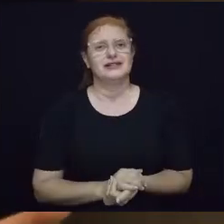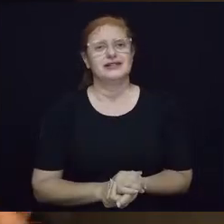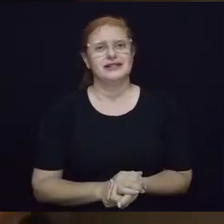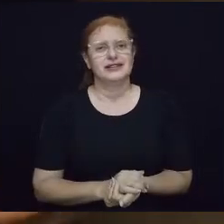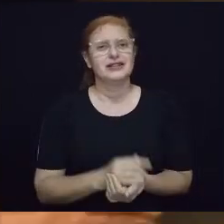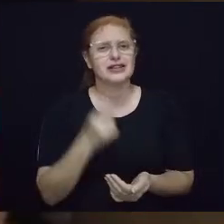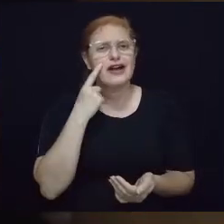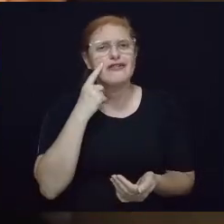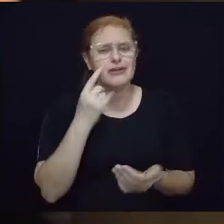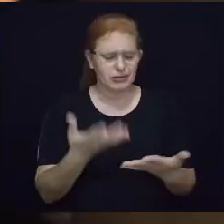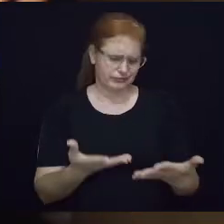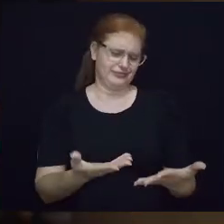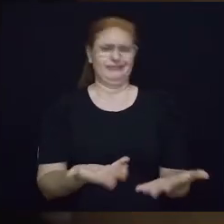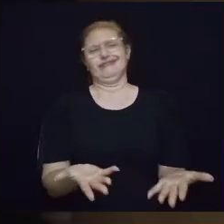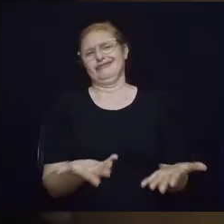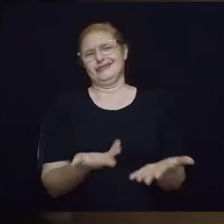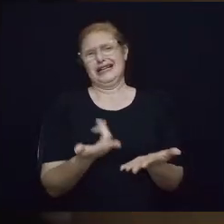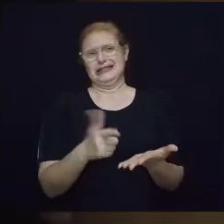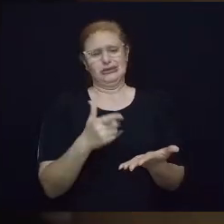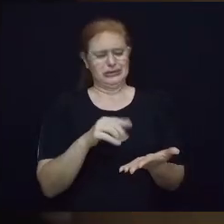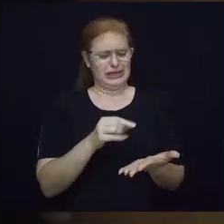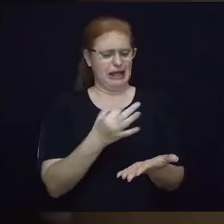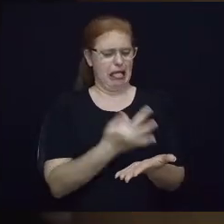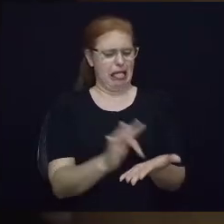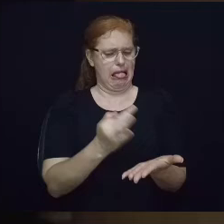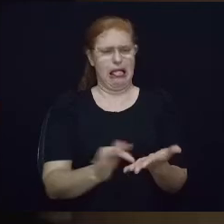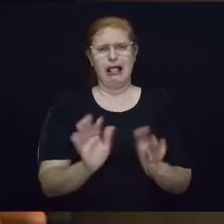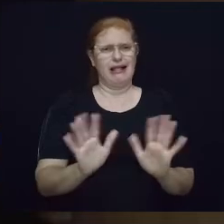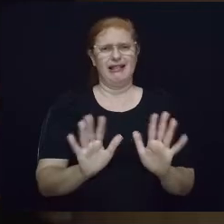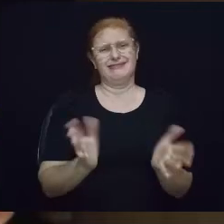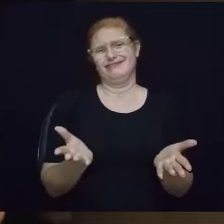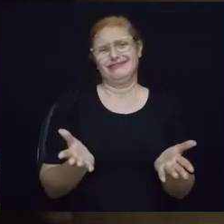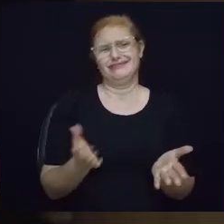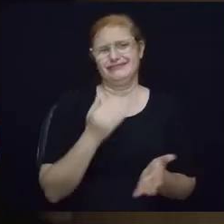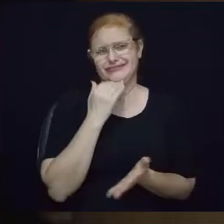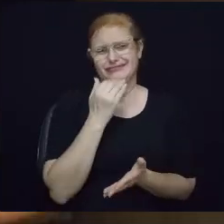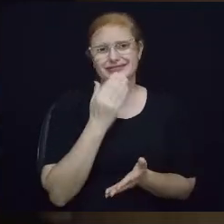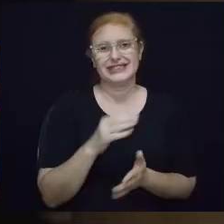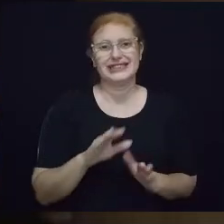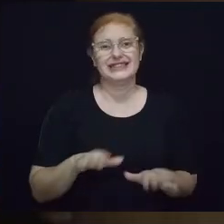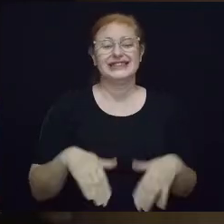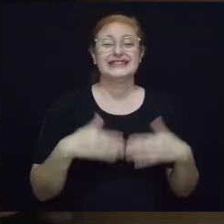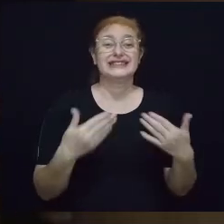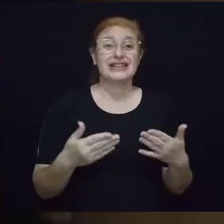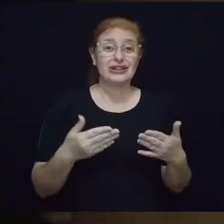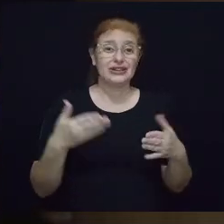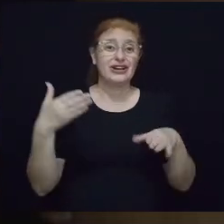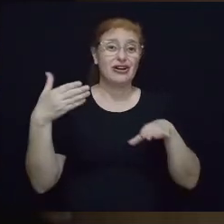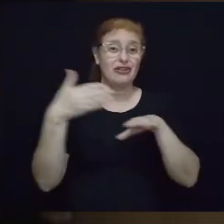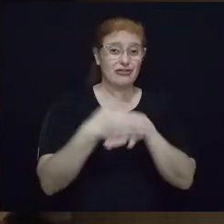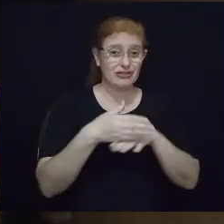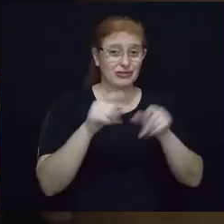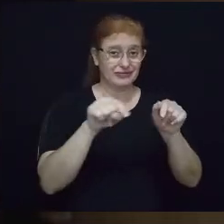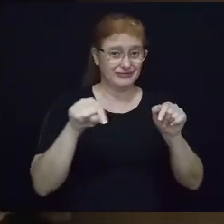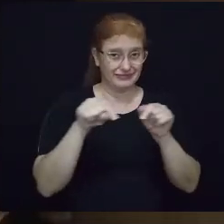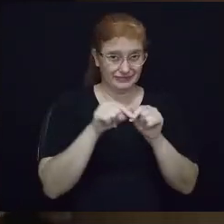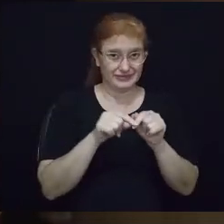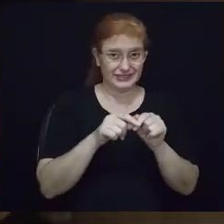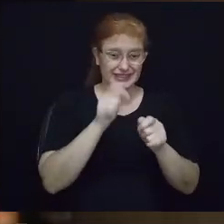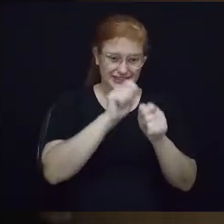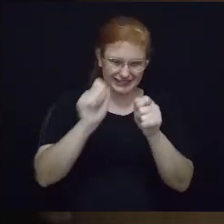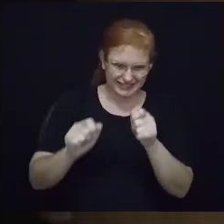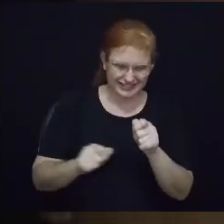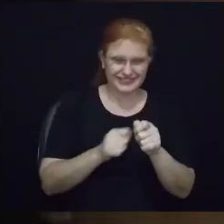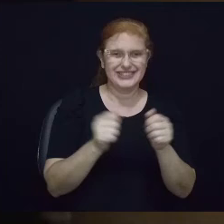tem calo? Ah, não tem calo? Putz, não é muita coisa. Tanto que me encheu que um dia eu fui lá no ateliê da Vila Nova e esculpi em pedra com